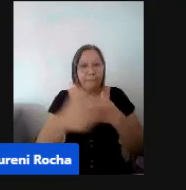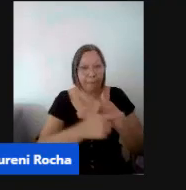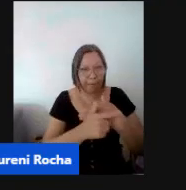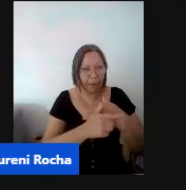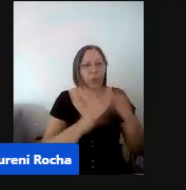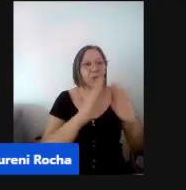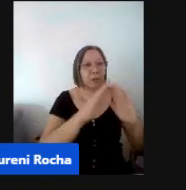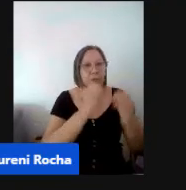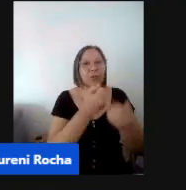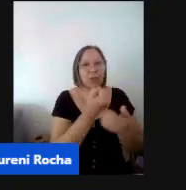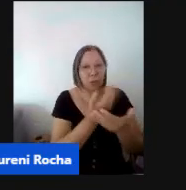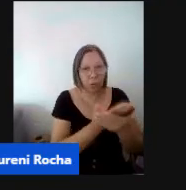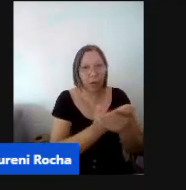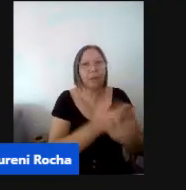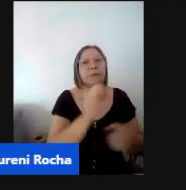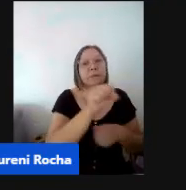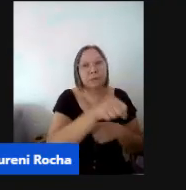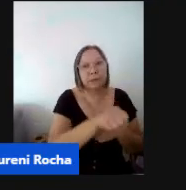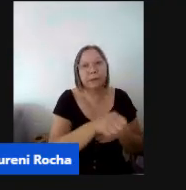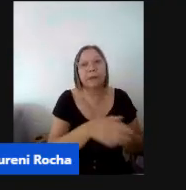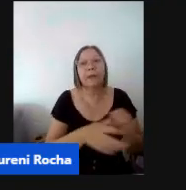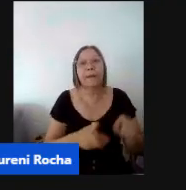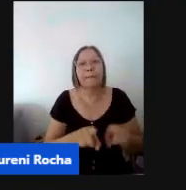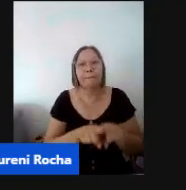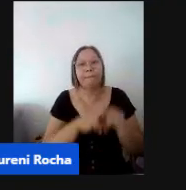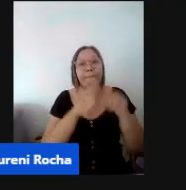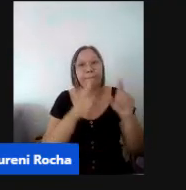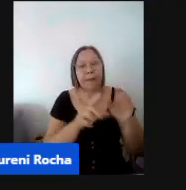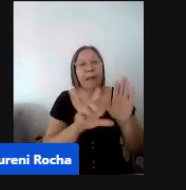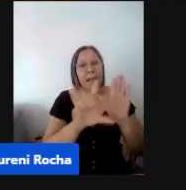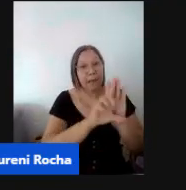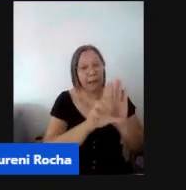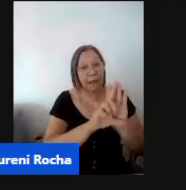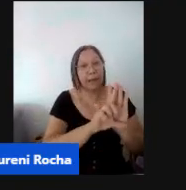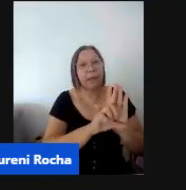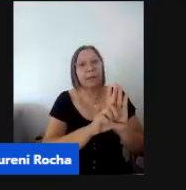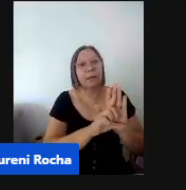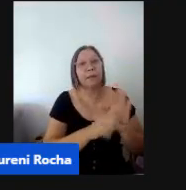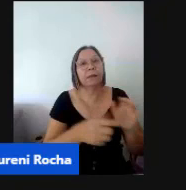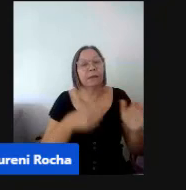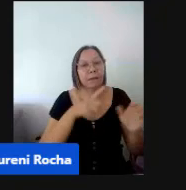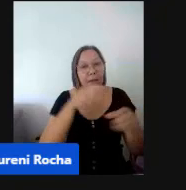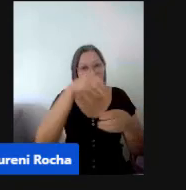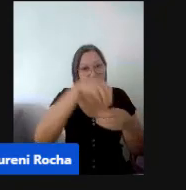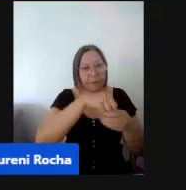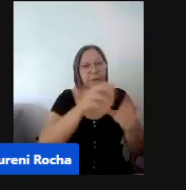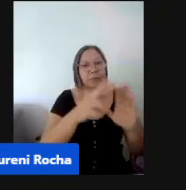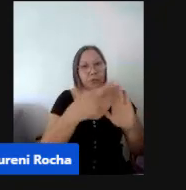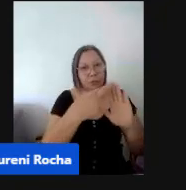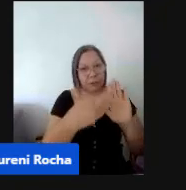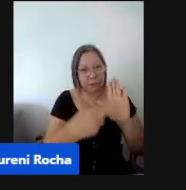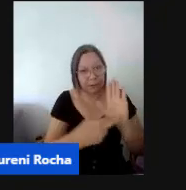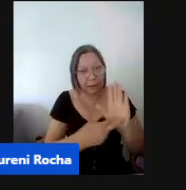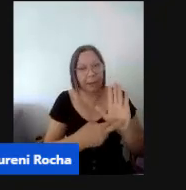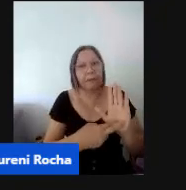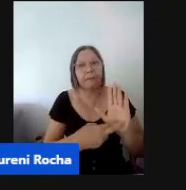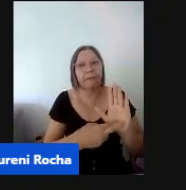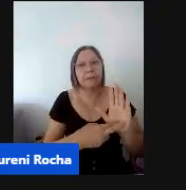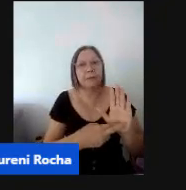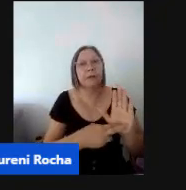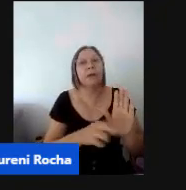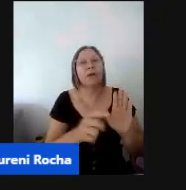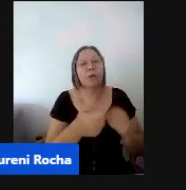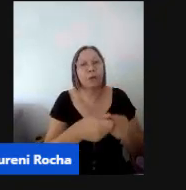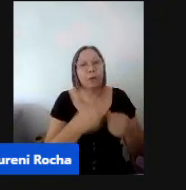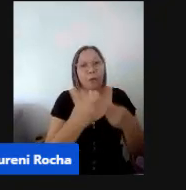né? A lei de diretrizes e base estabelece isso, a LDB estabelece isso como papel da escola,